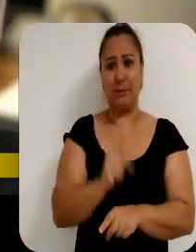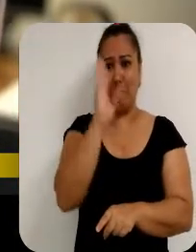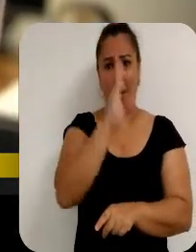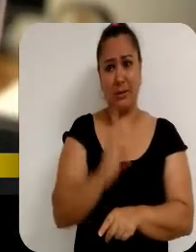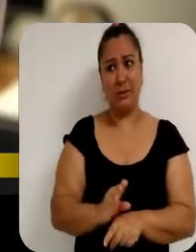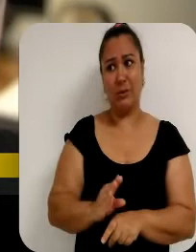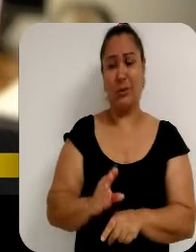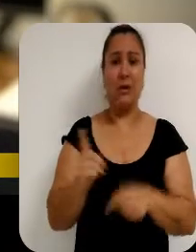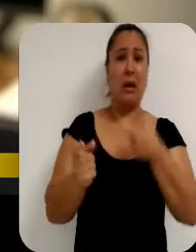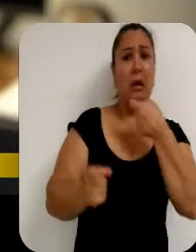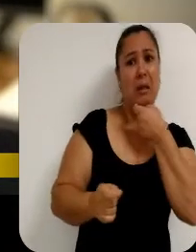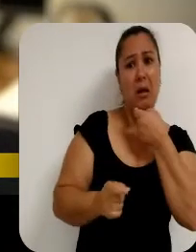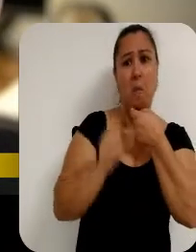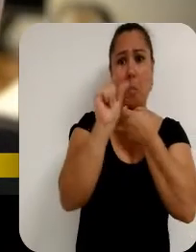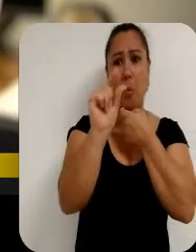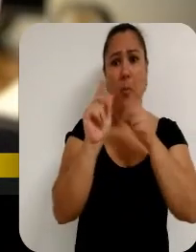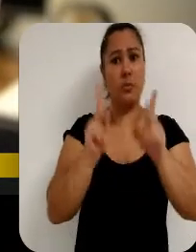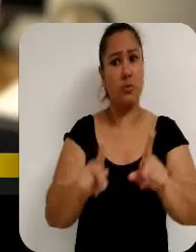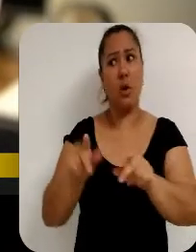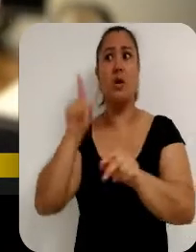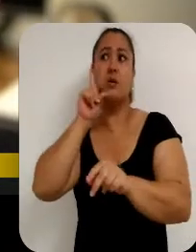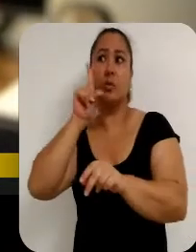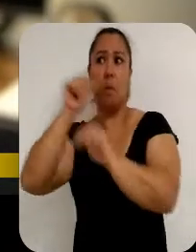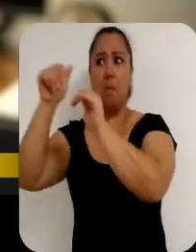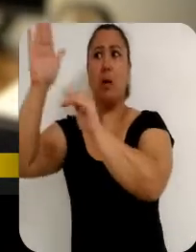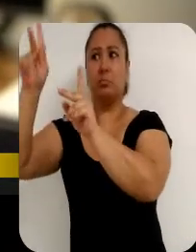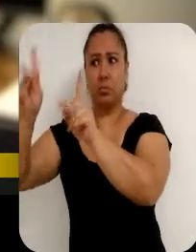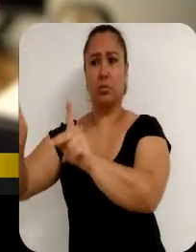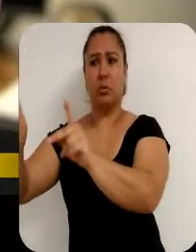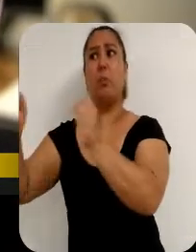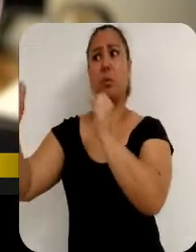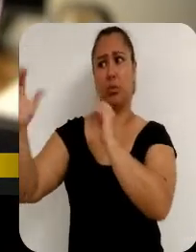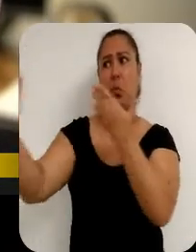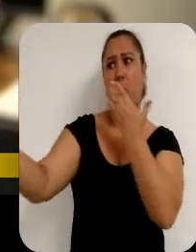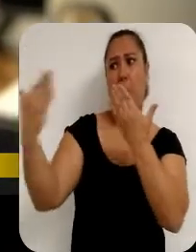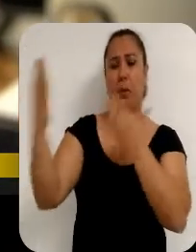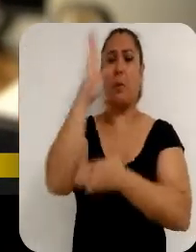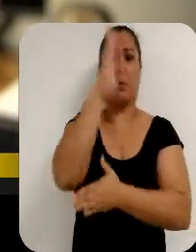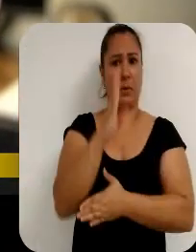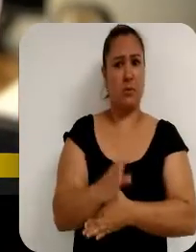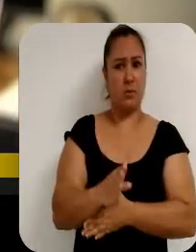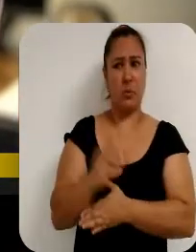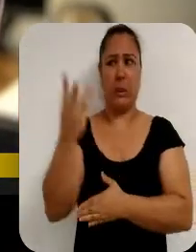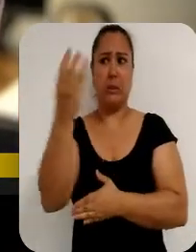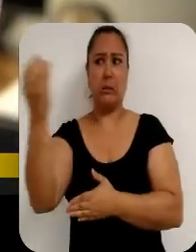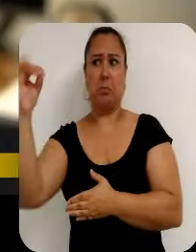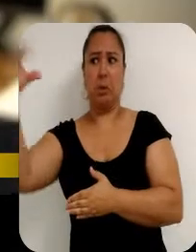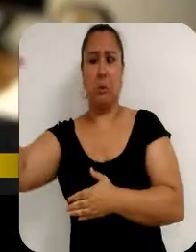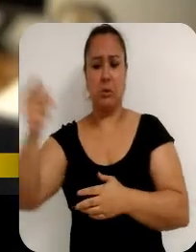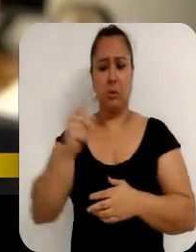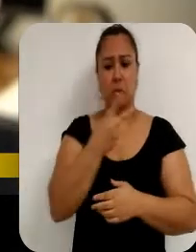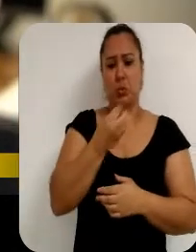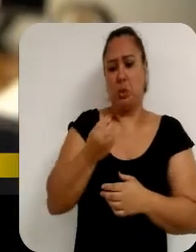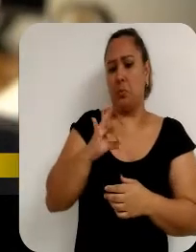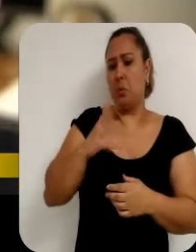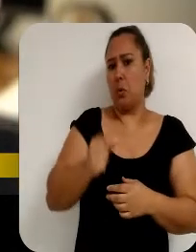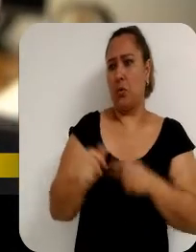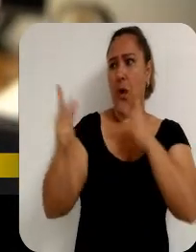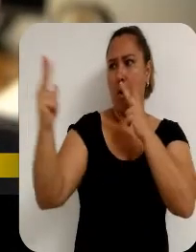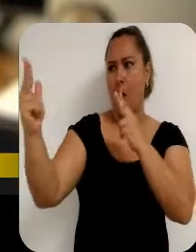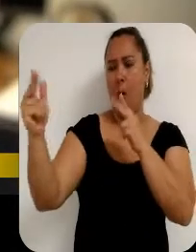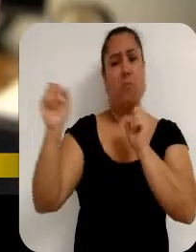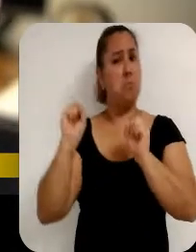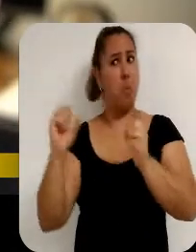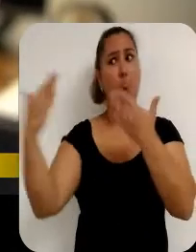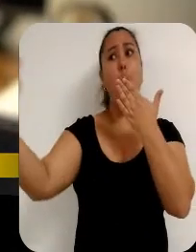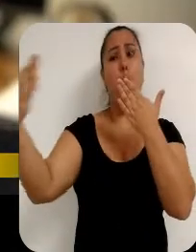país um pouco maior e a gente pode comparar um pouco o número de casos deles com o que pode acontecer no Brasil. Então o que eu quero pintar para vocês é